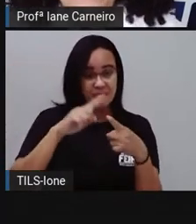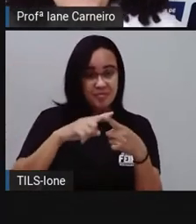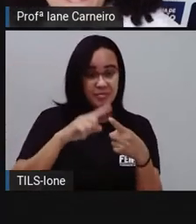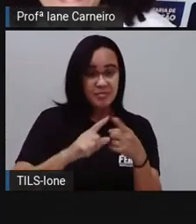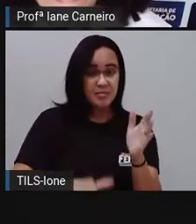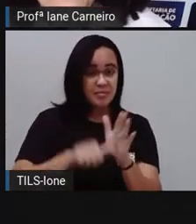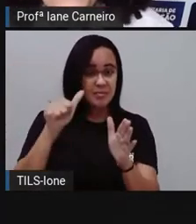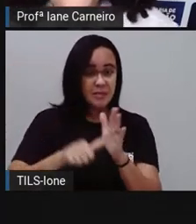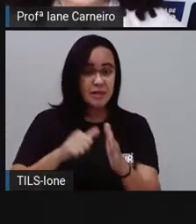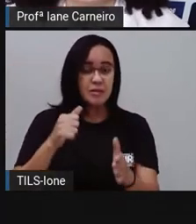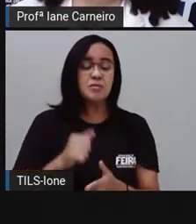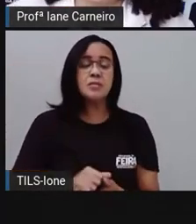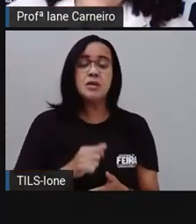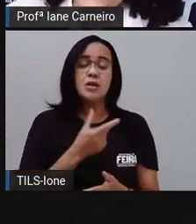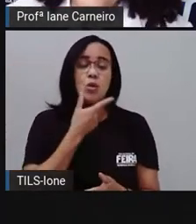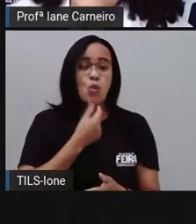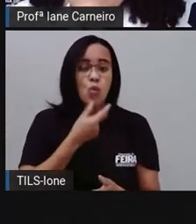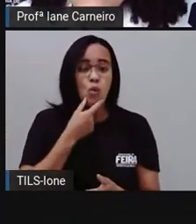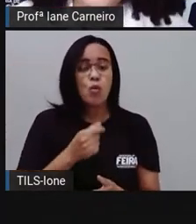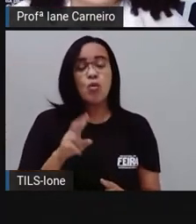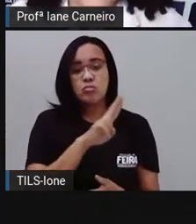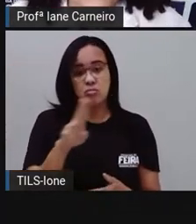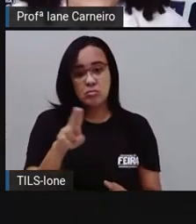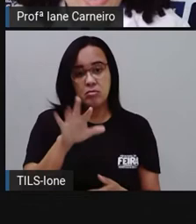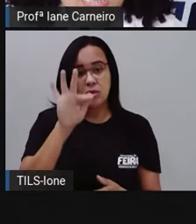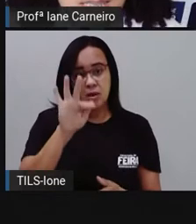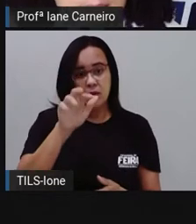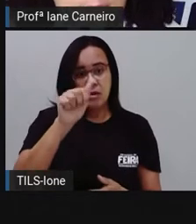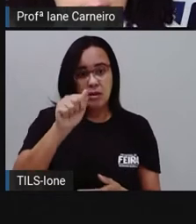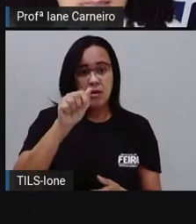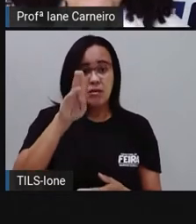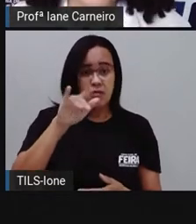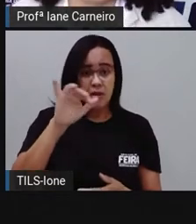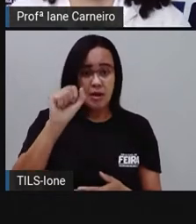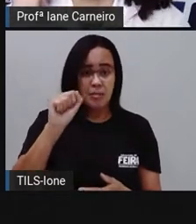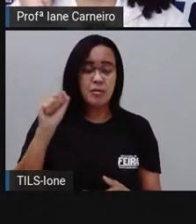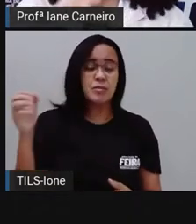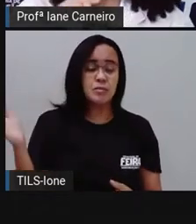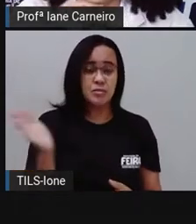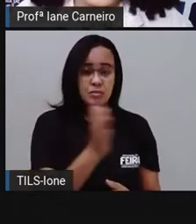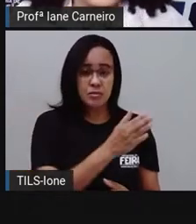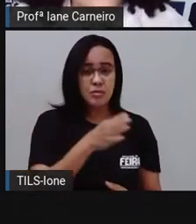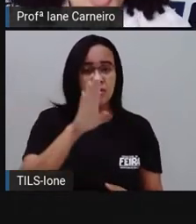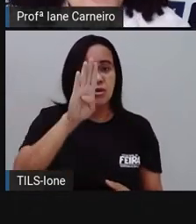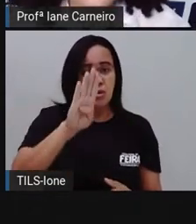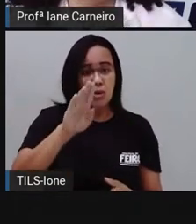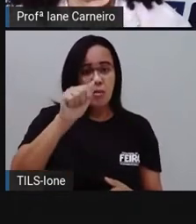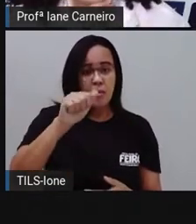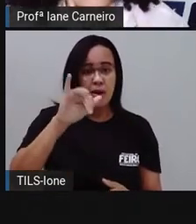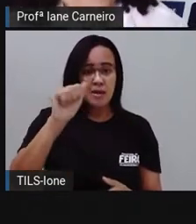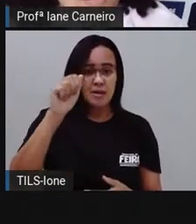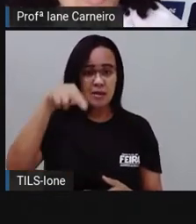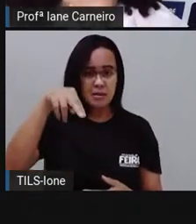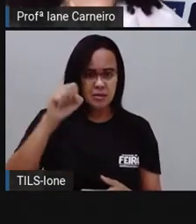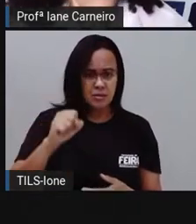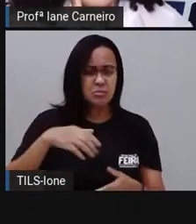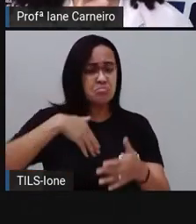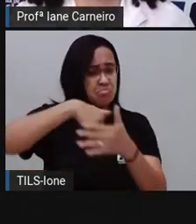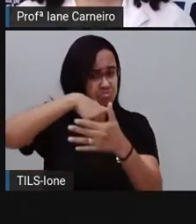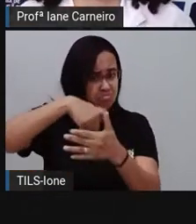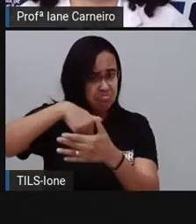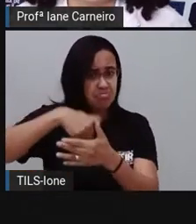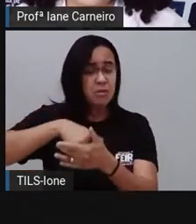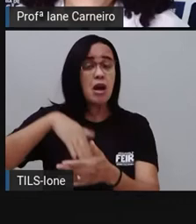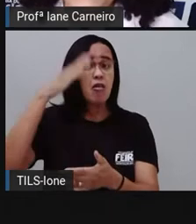é o Fábio Baiano. Ele é um jogador que nasceu aqui em Feira de Santana e ele jogou em times bem famosos do